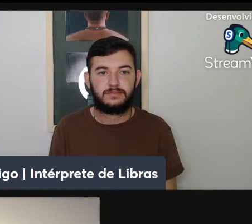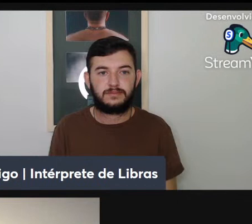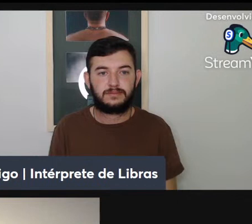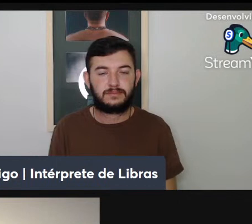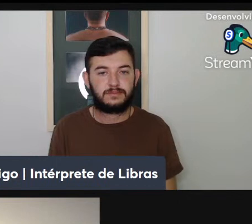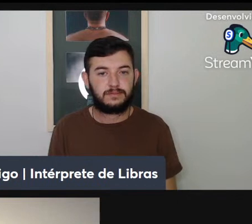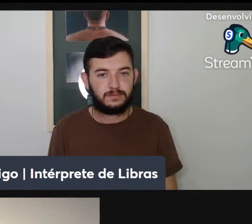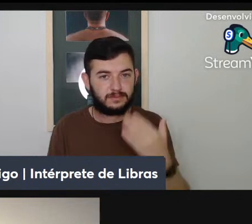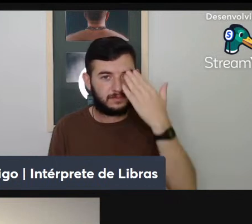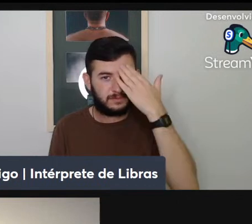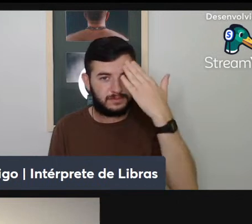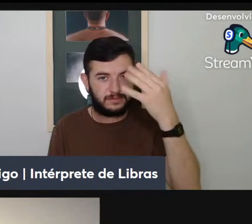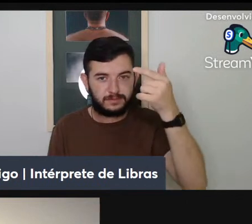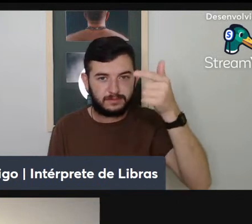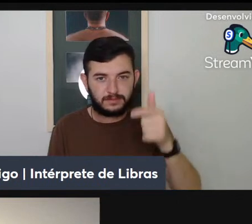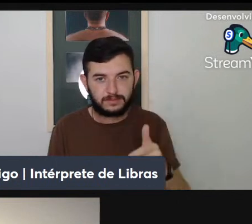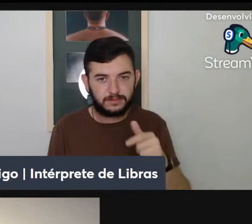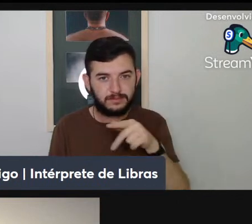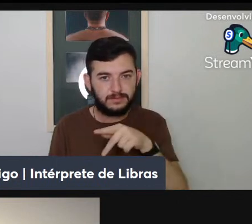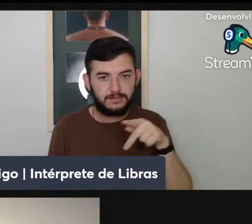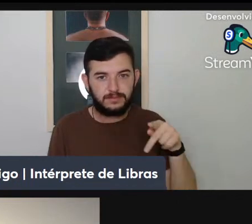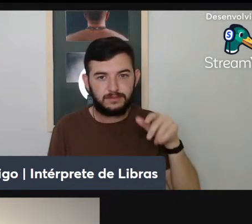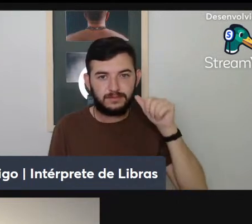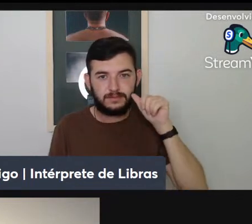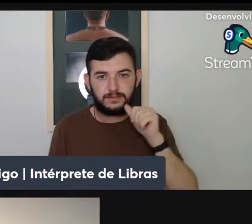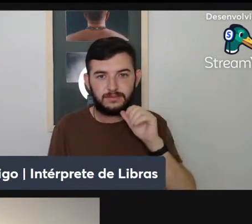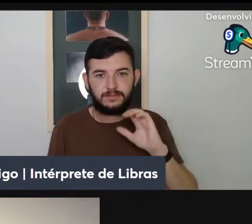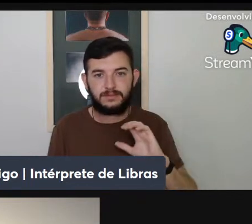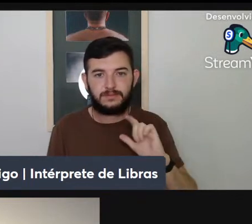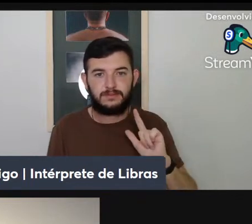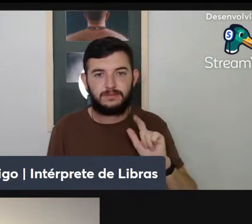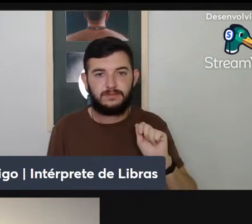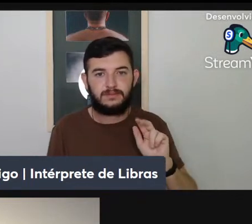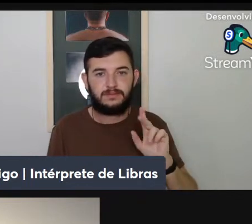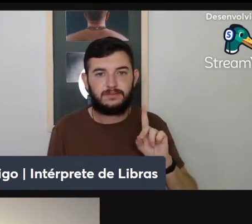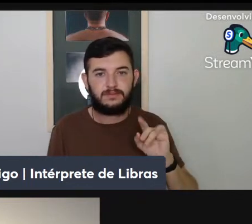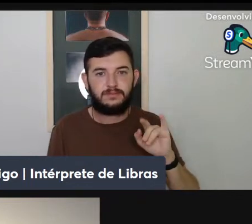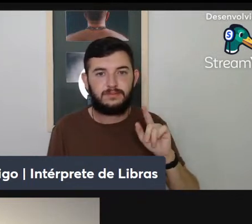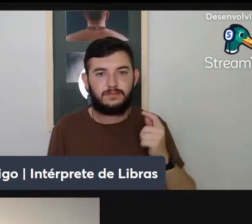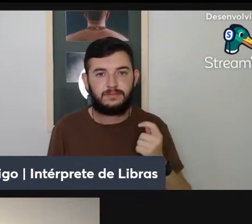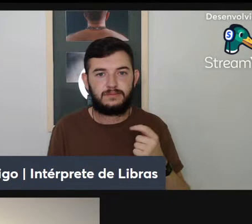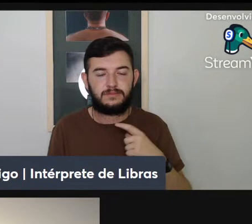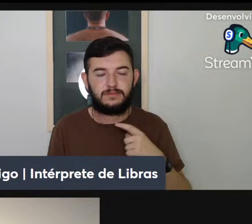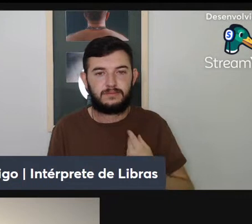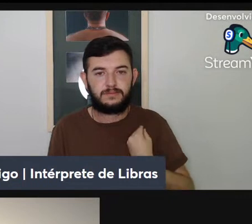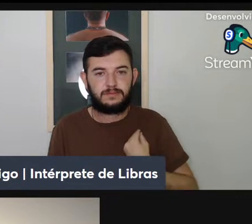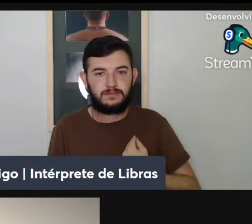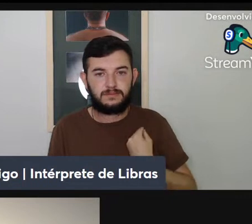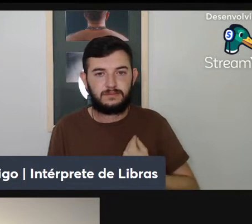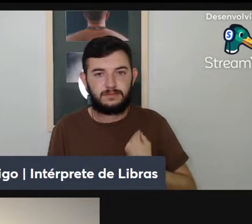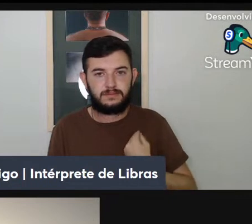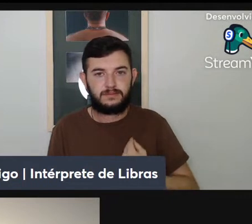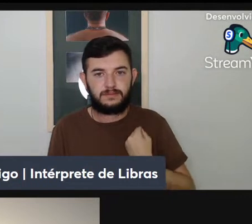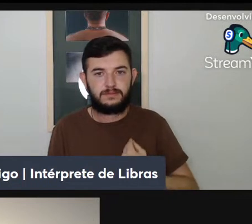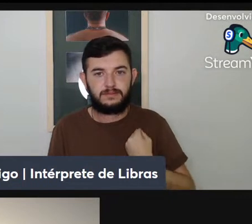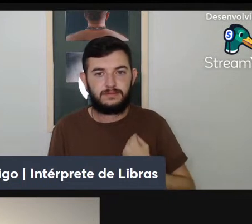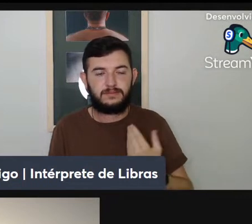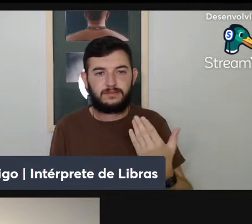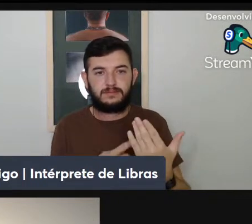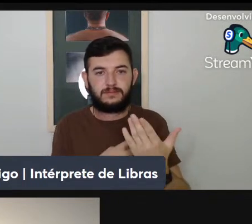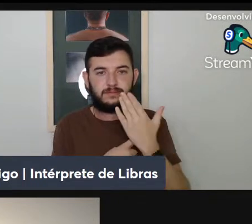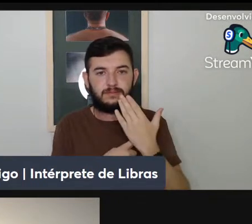Grato novamente, professora Cláudia, por estar aqui conosco, por também ter nos